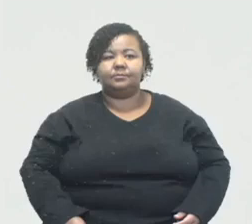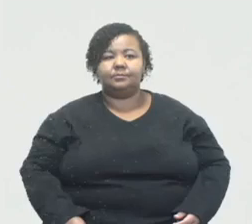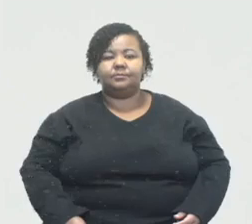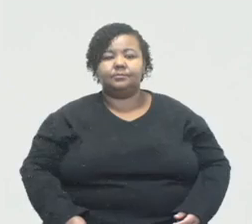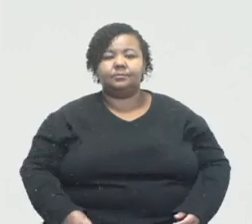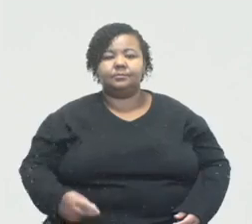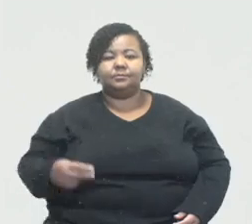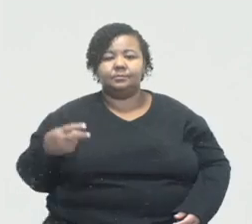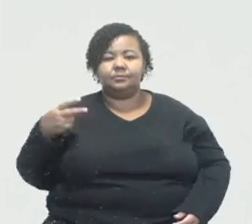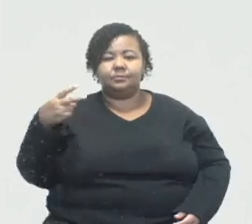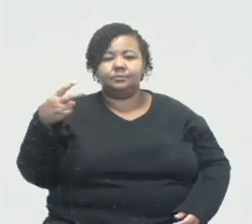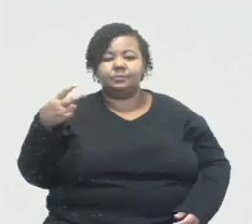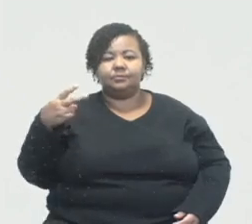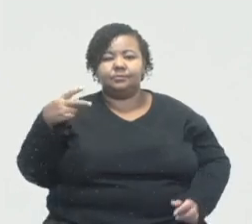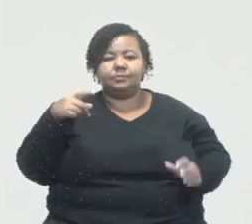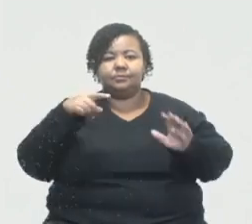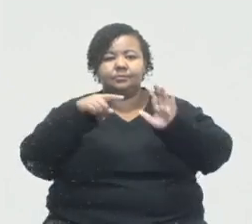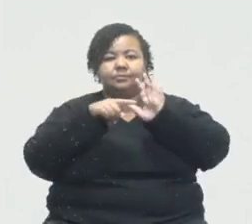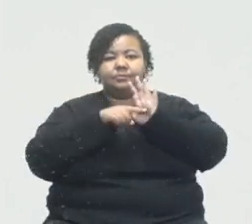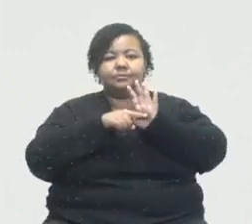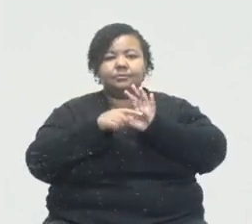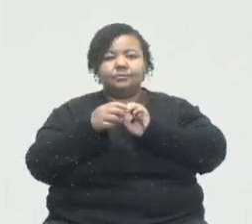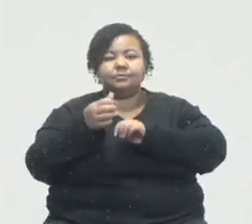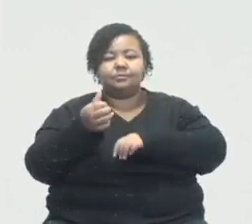2 menos 6